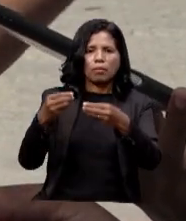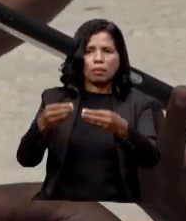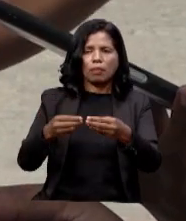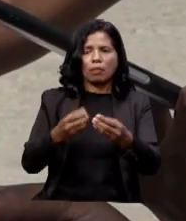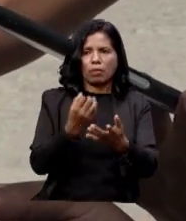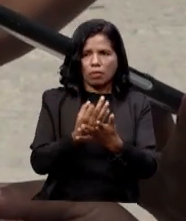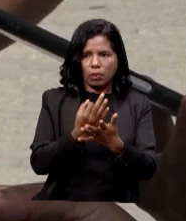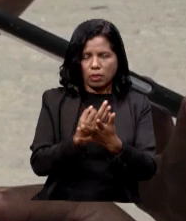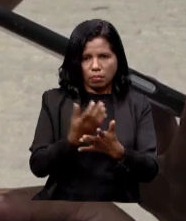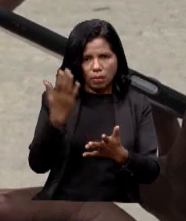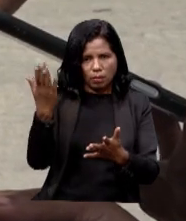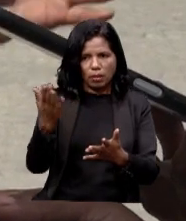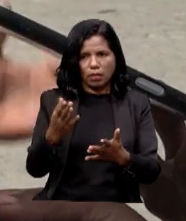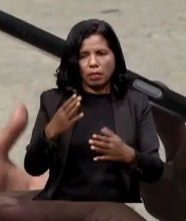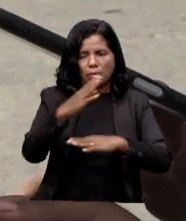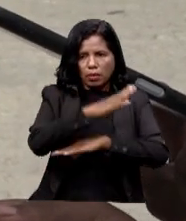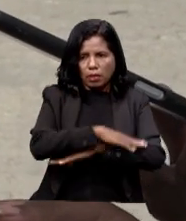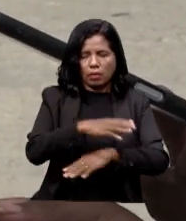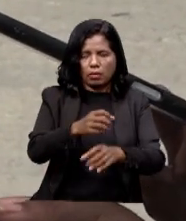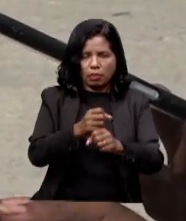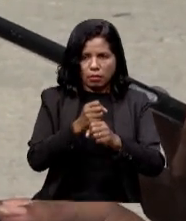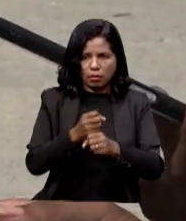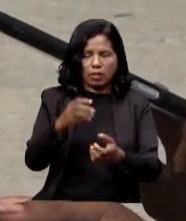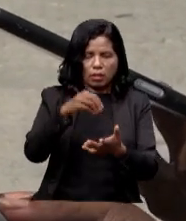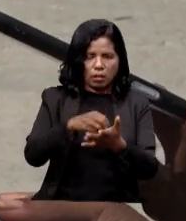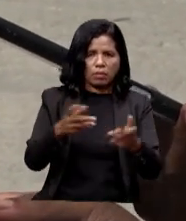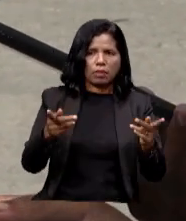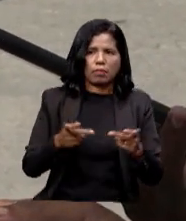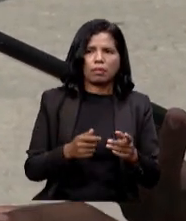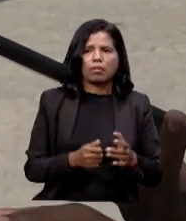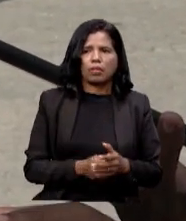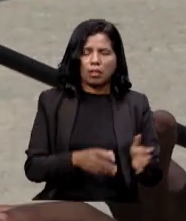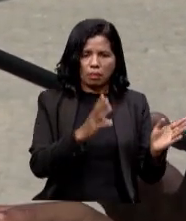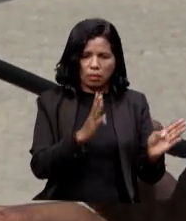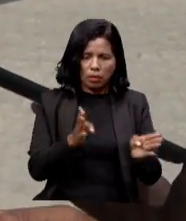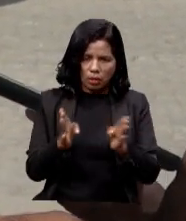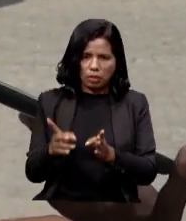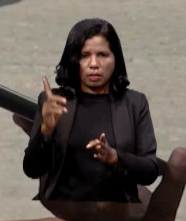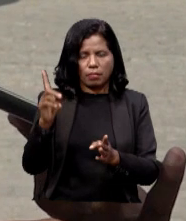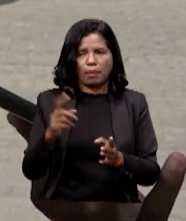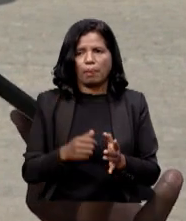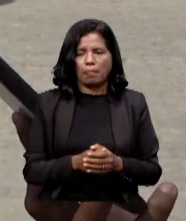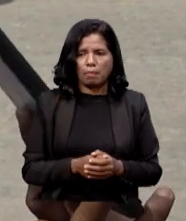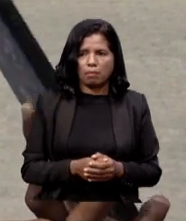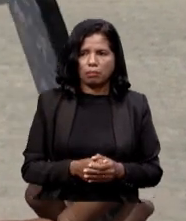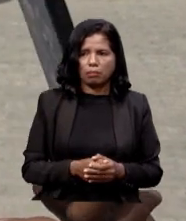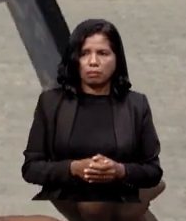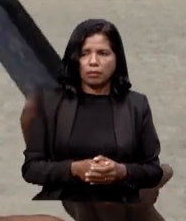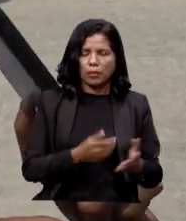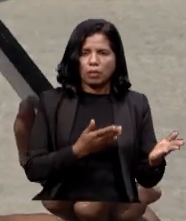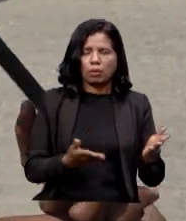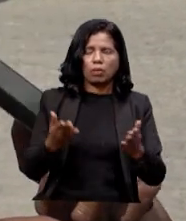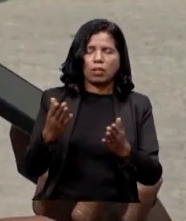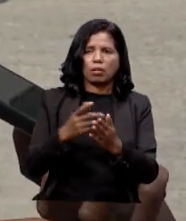o sambaia neva e mesa ne foi falei tal baia parte da. Agora o processo ida ne bem a minha lore cupom